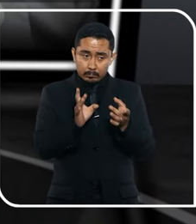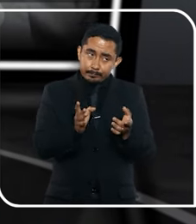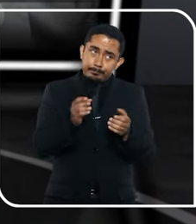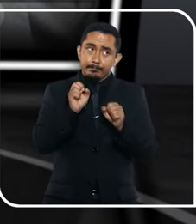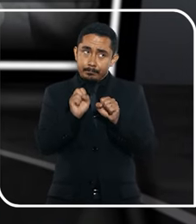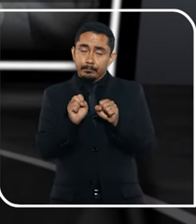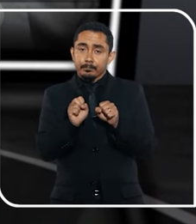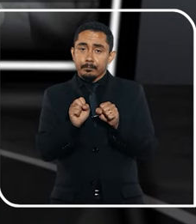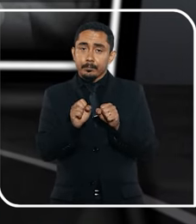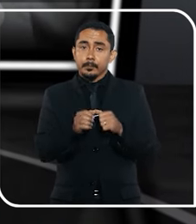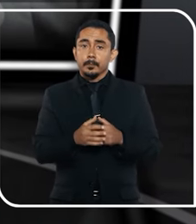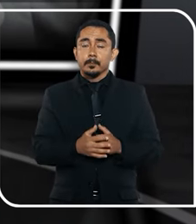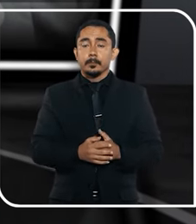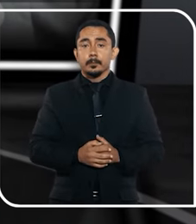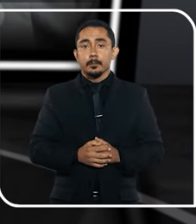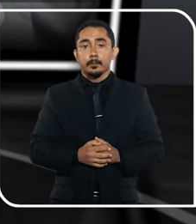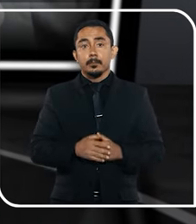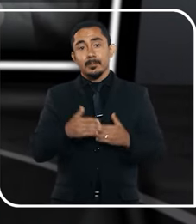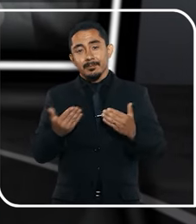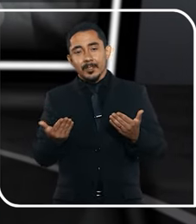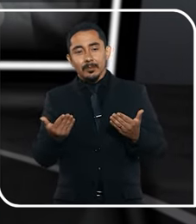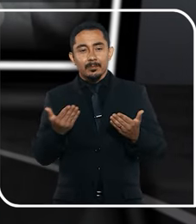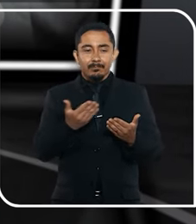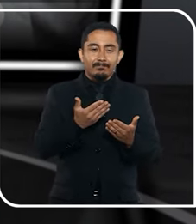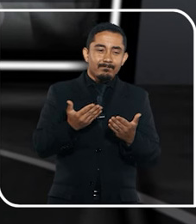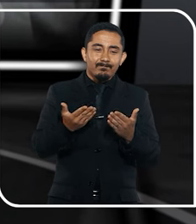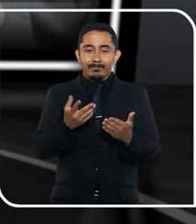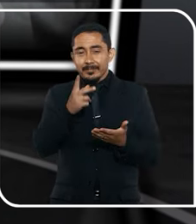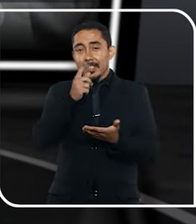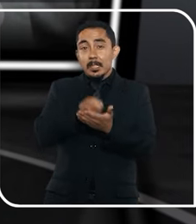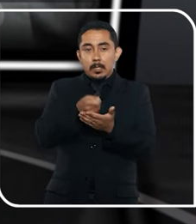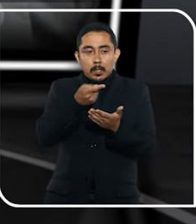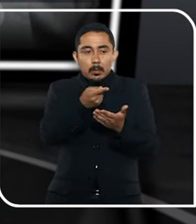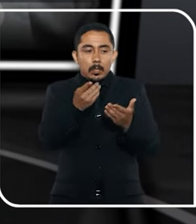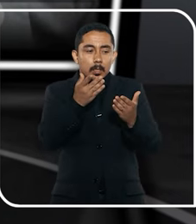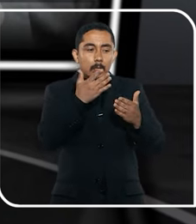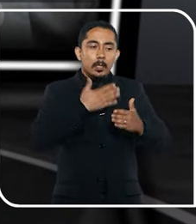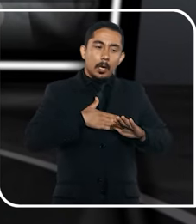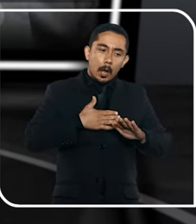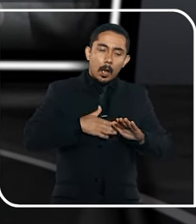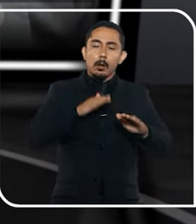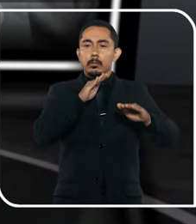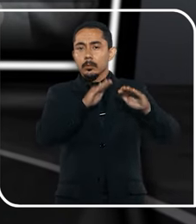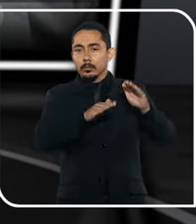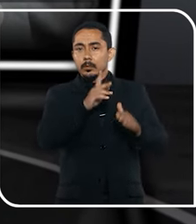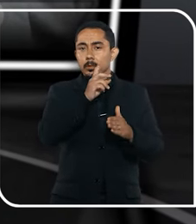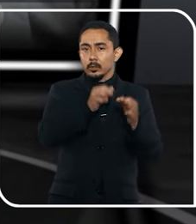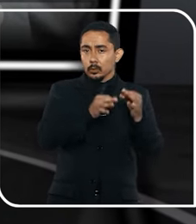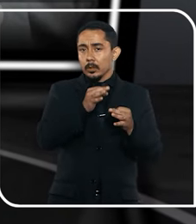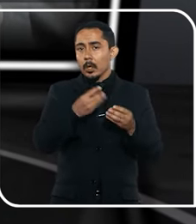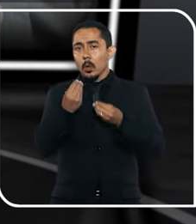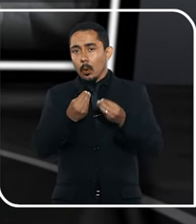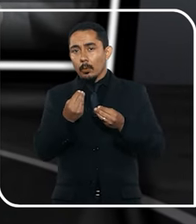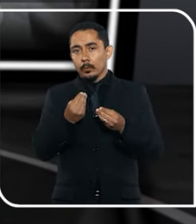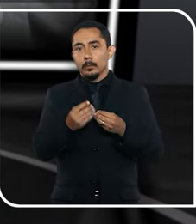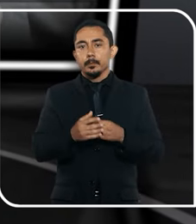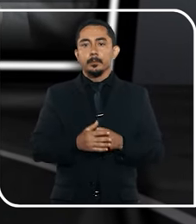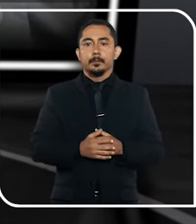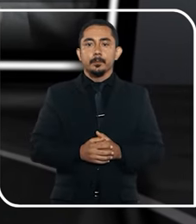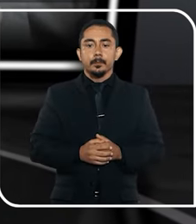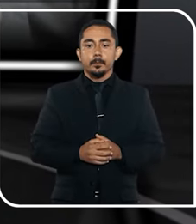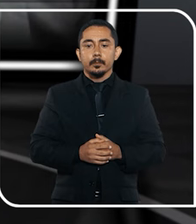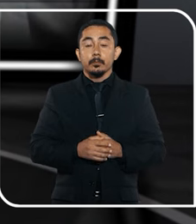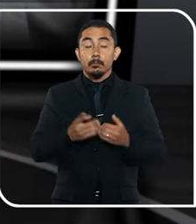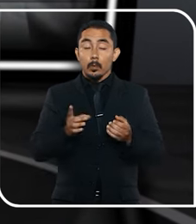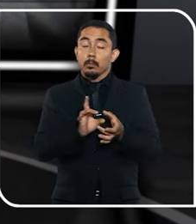sendo utilizada, inclusive. Então, qual que é a medida aí para pacificar esse tipo de relação, né? De